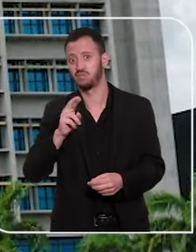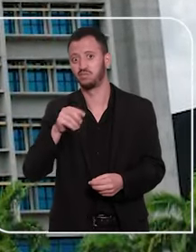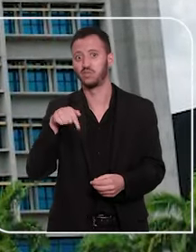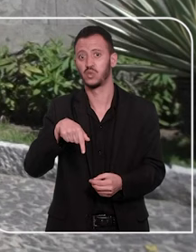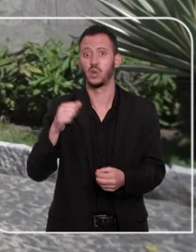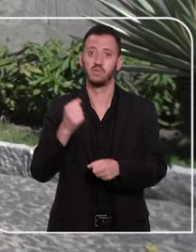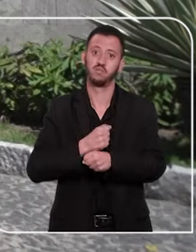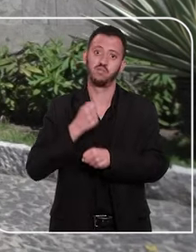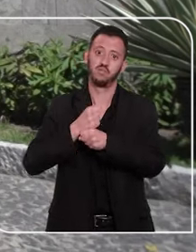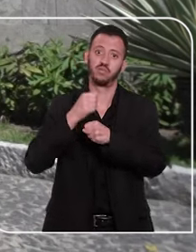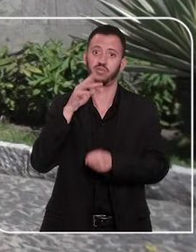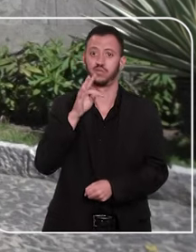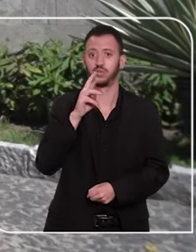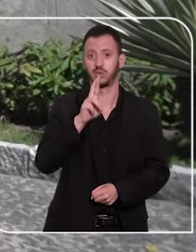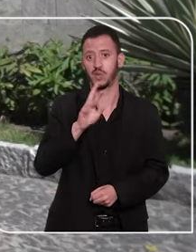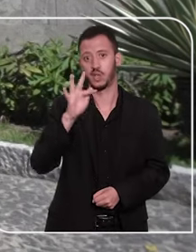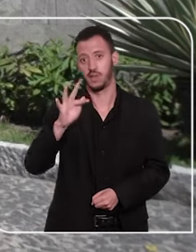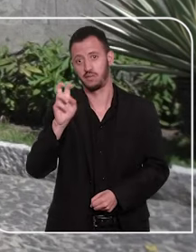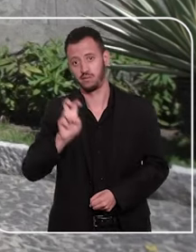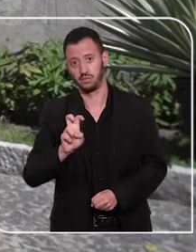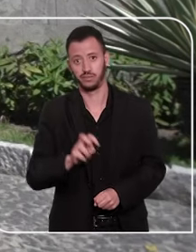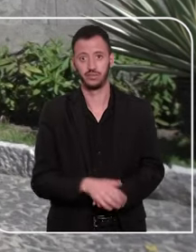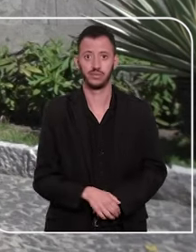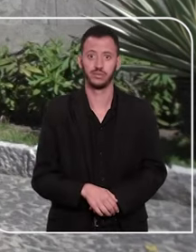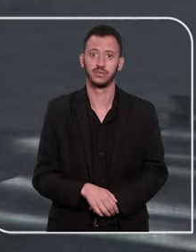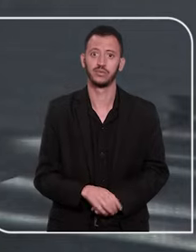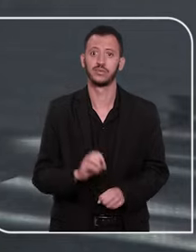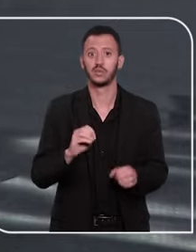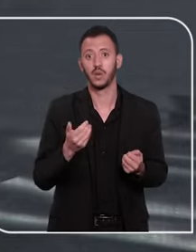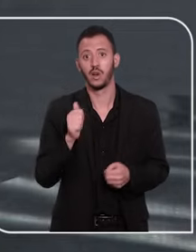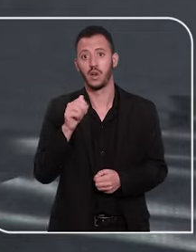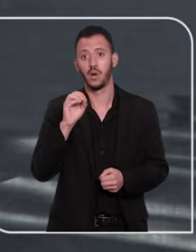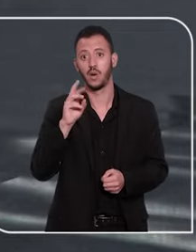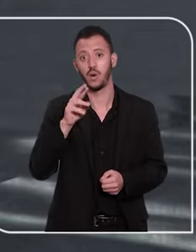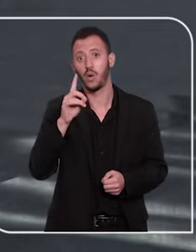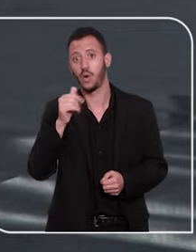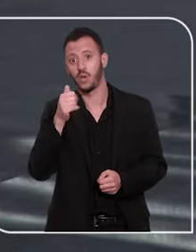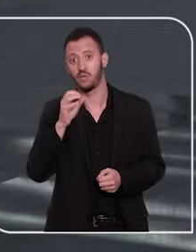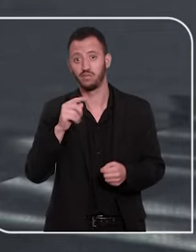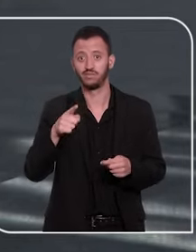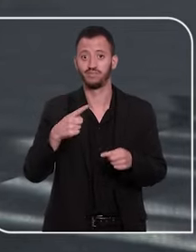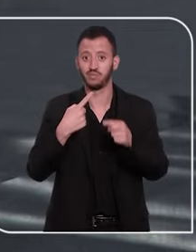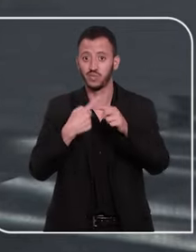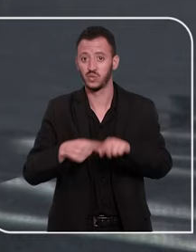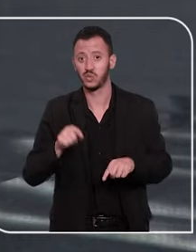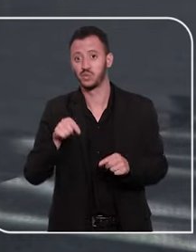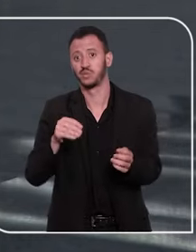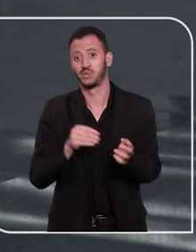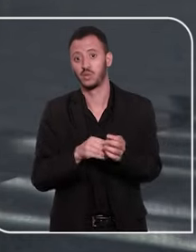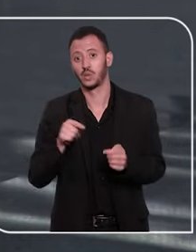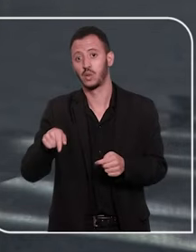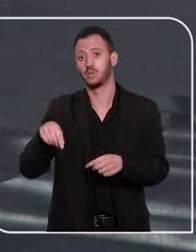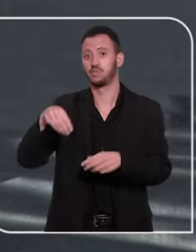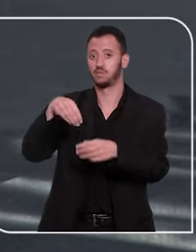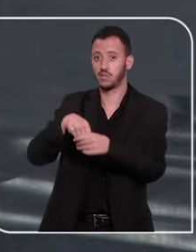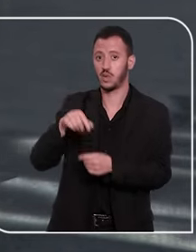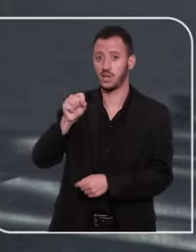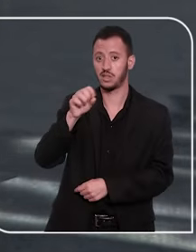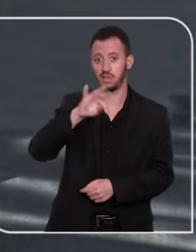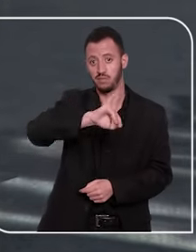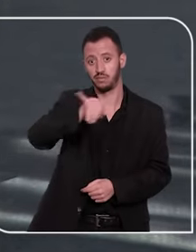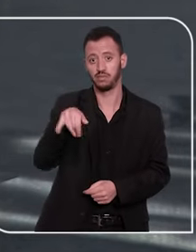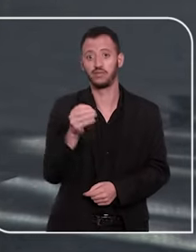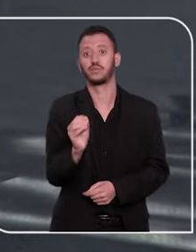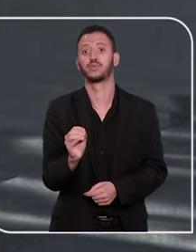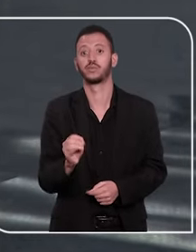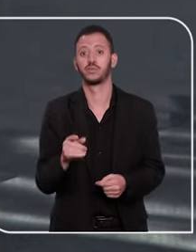da construtora O que foi mantido pelo trf5 desse acordão a empresa suscitou o conflito de competência no